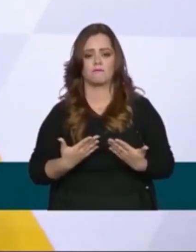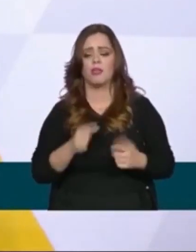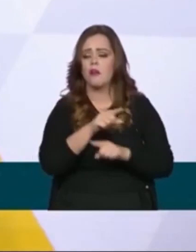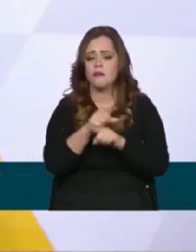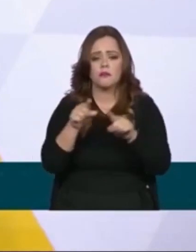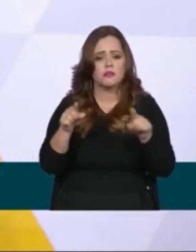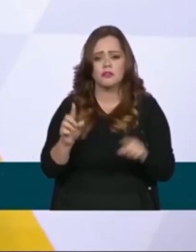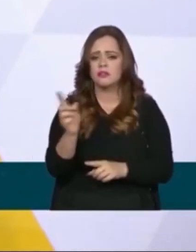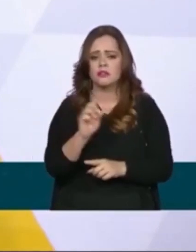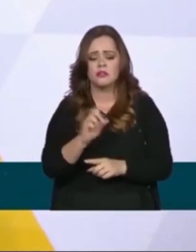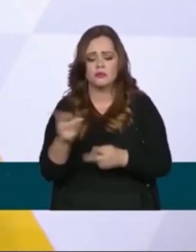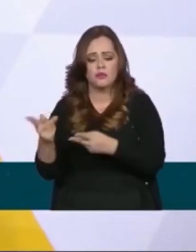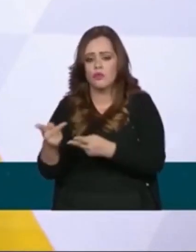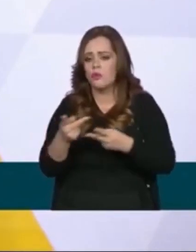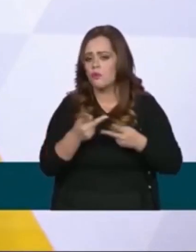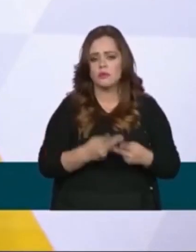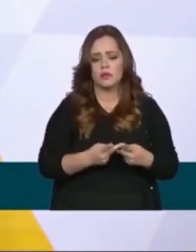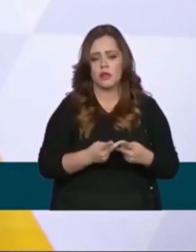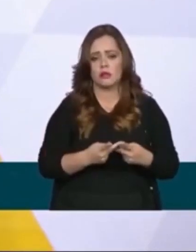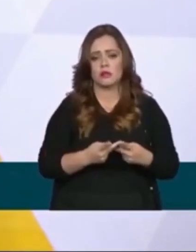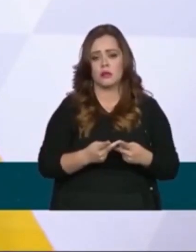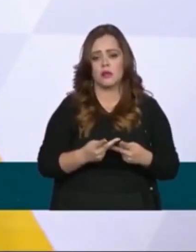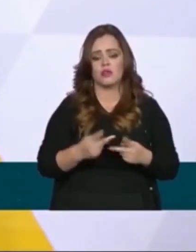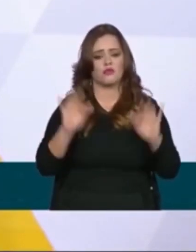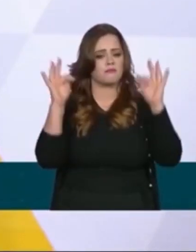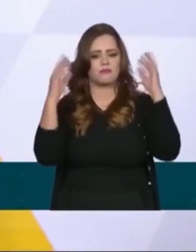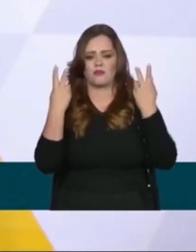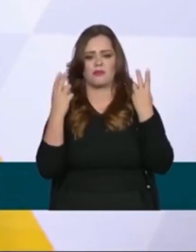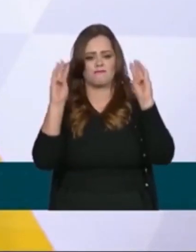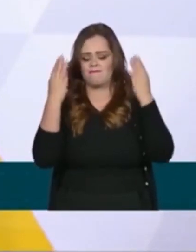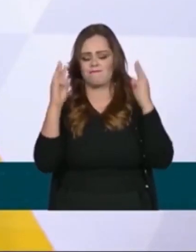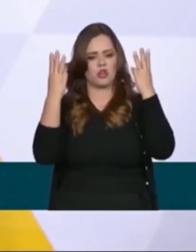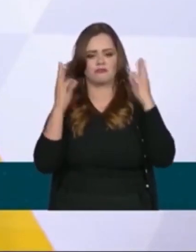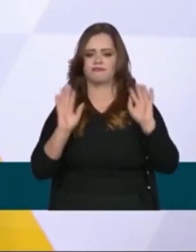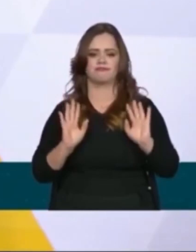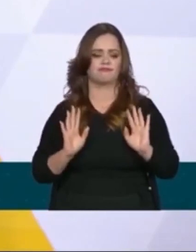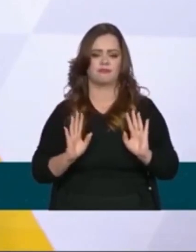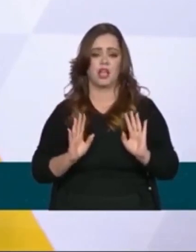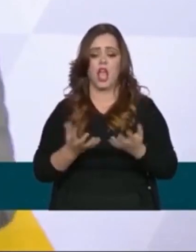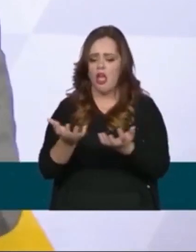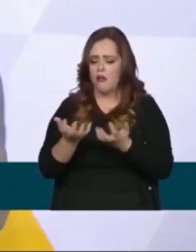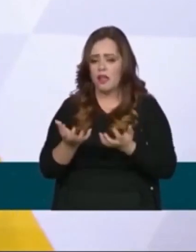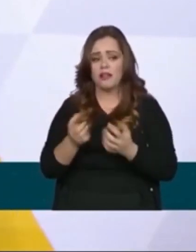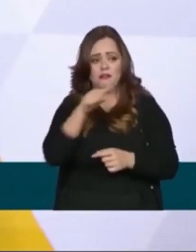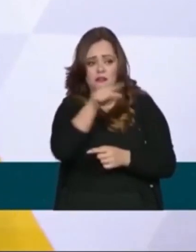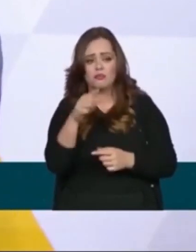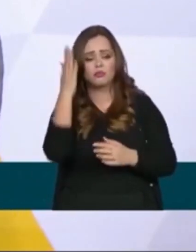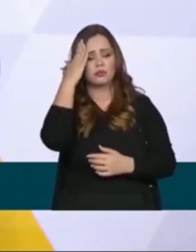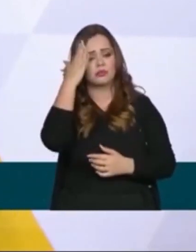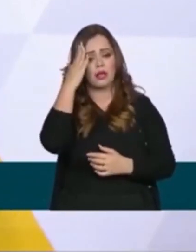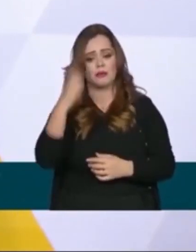popular efetiva e que as decisões tomadas serão ouvidas e respeitadas pelo governo. Eu quero que vocês